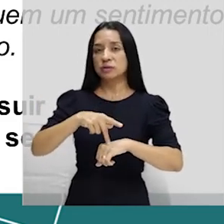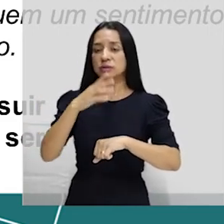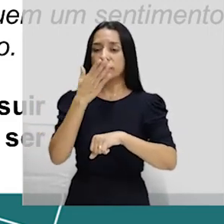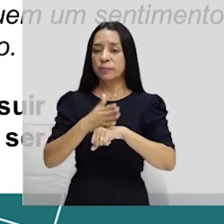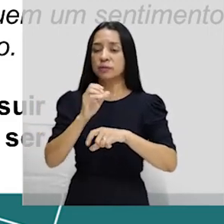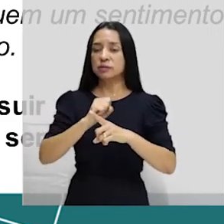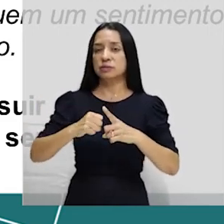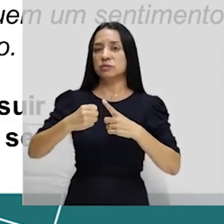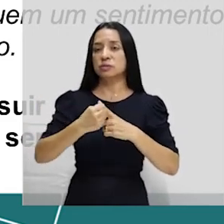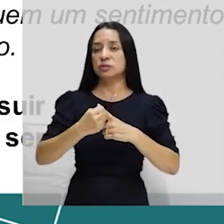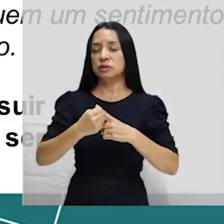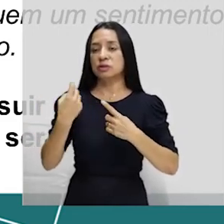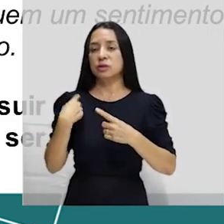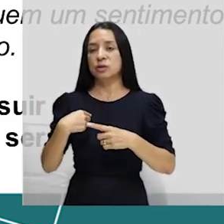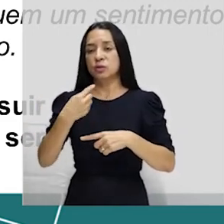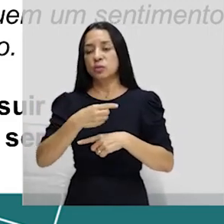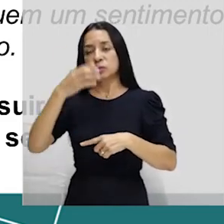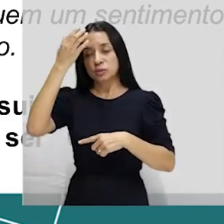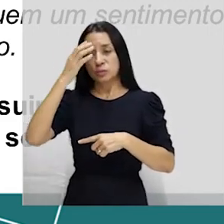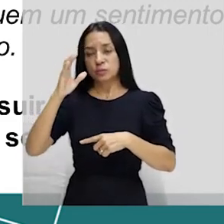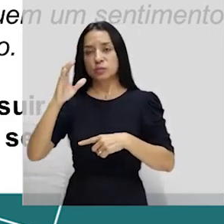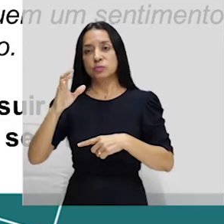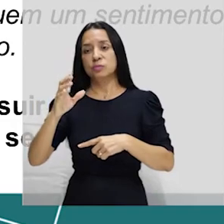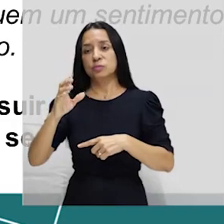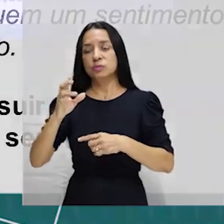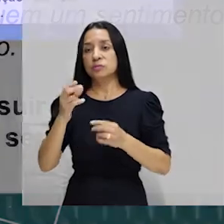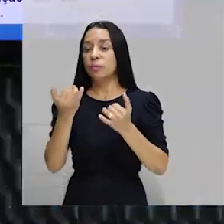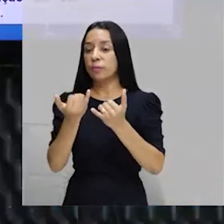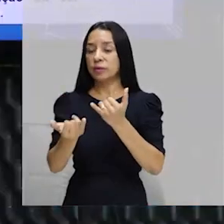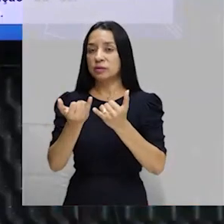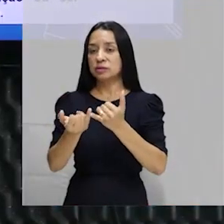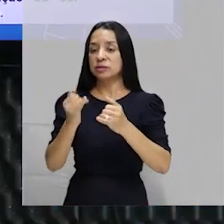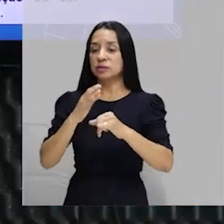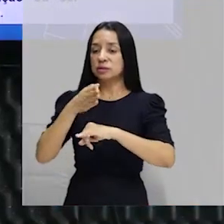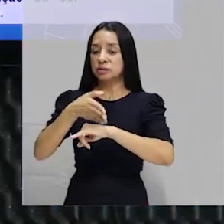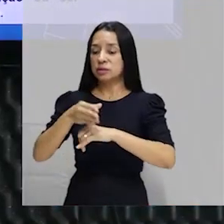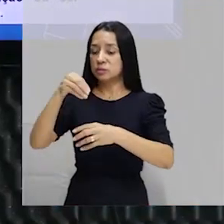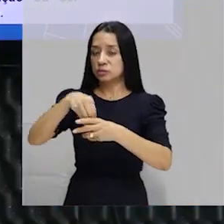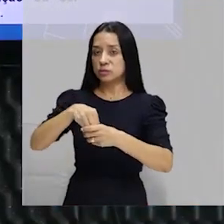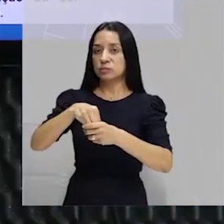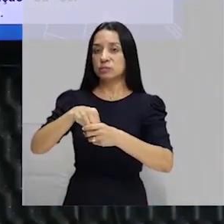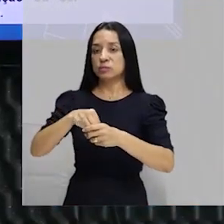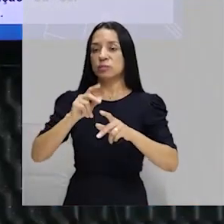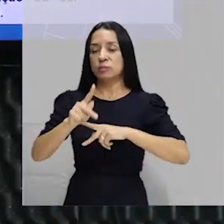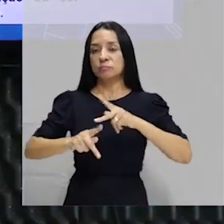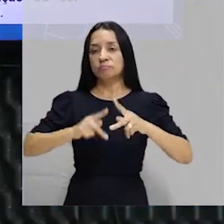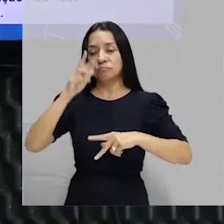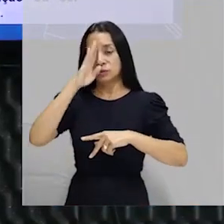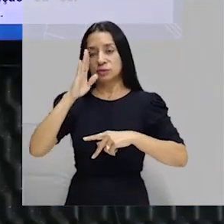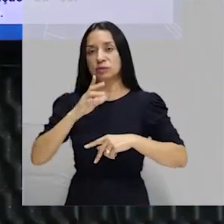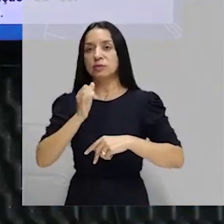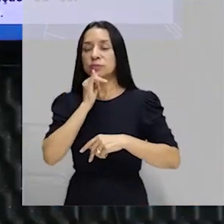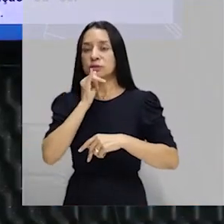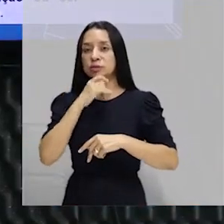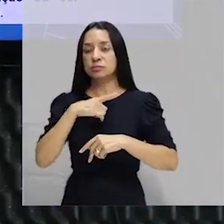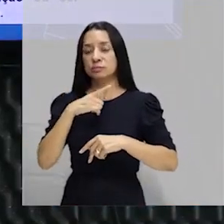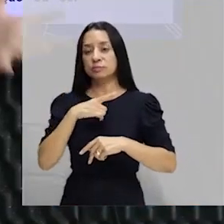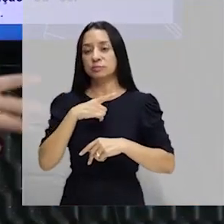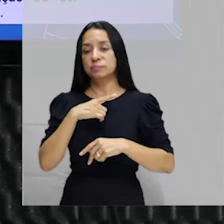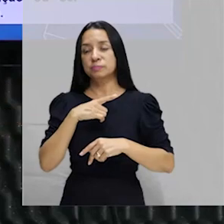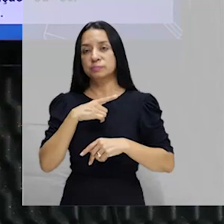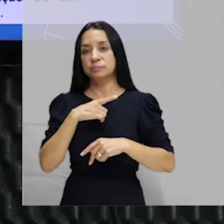um conceito importante da análise espacial. Que conceito é esse, Marcos? É Estado? É povo? Território? É